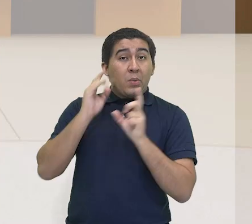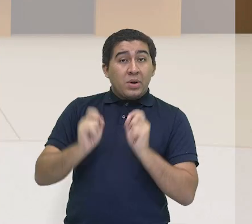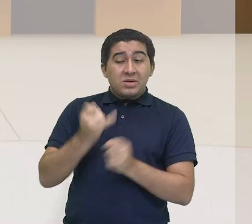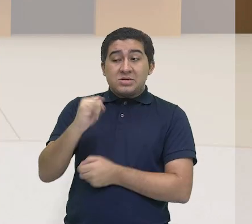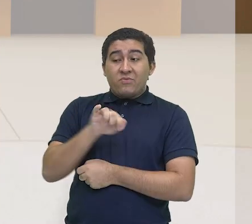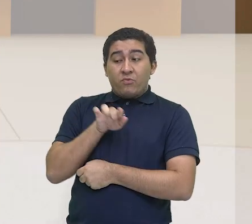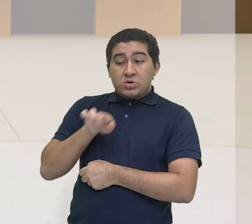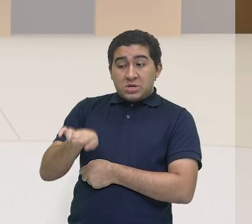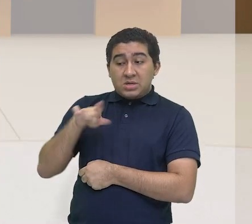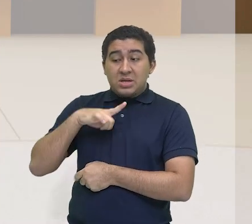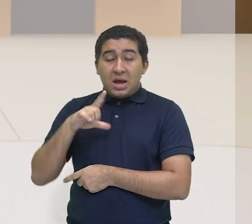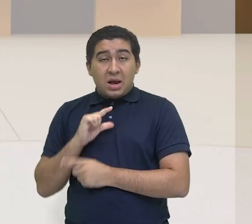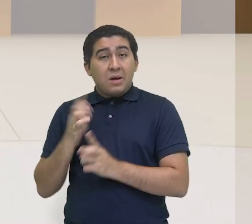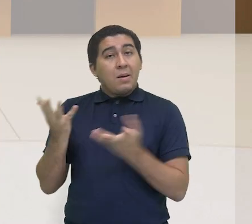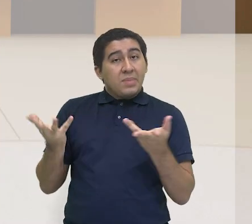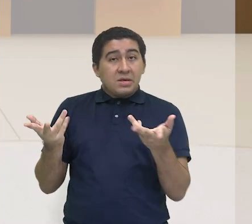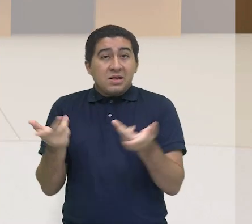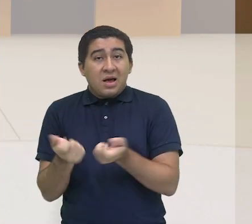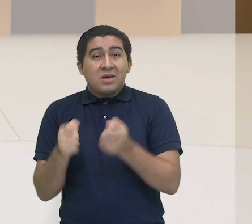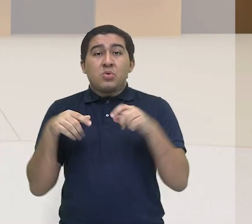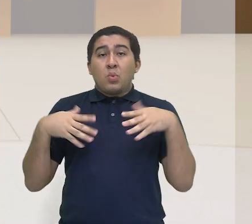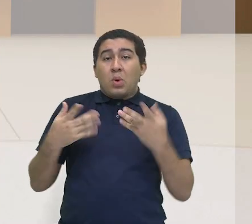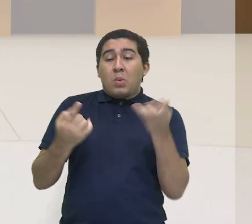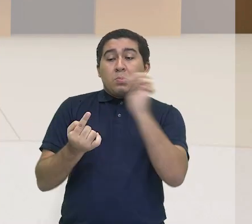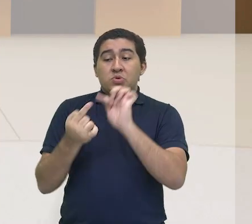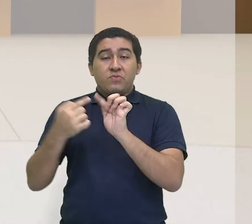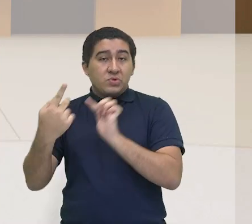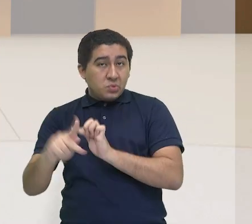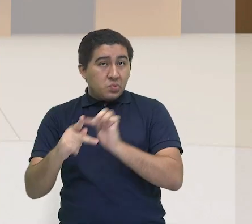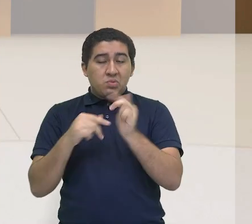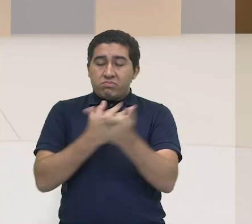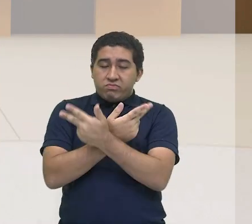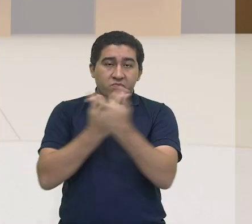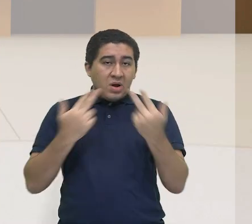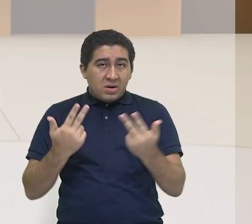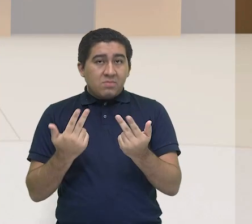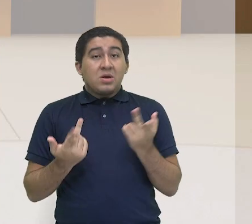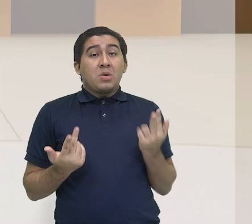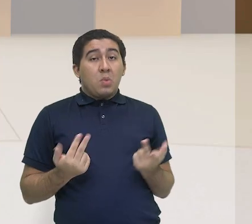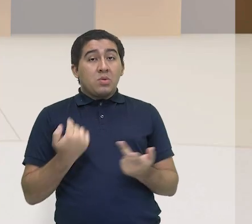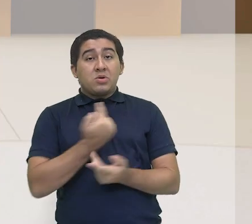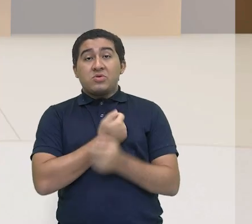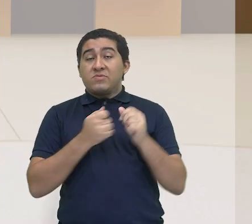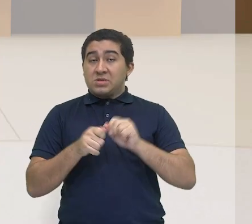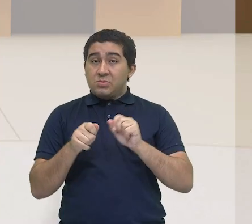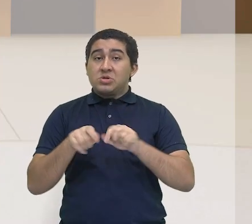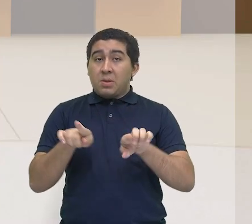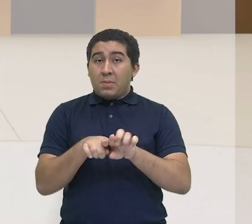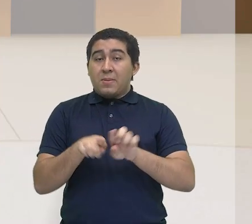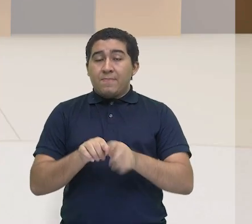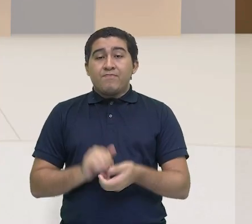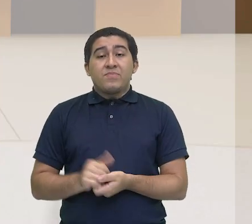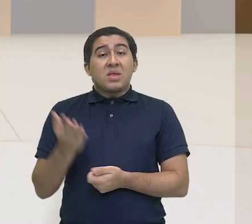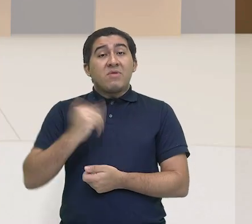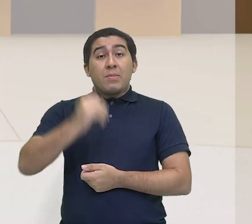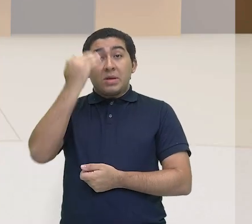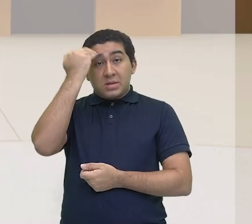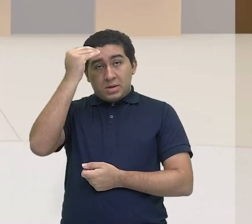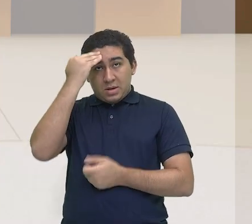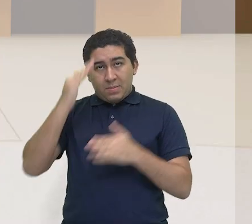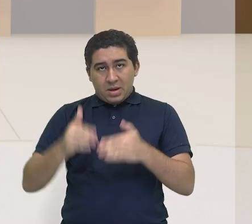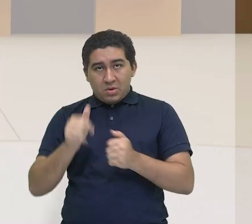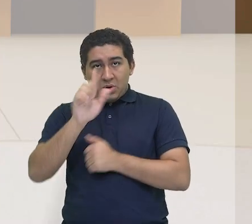tem habilidades para aquela empresa, o que você pretende e vice-versa, assim como nós fizemos aí. Então, a gente vai entender um pouquinho do